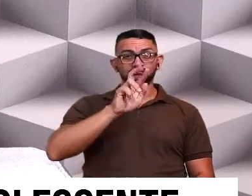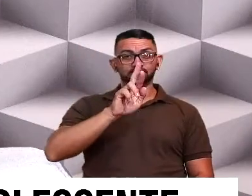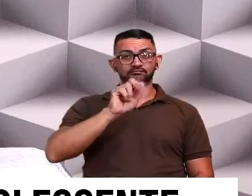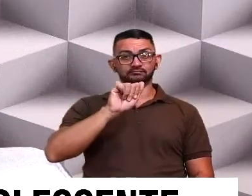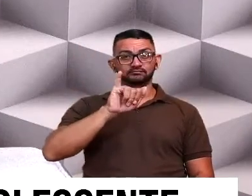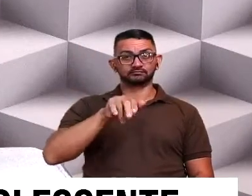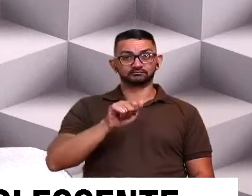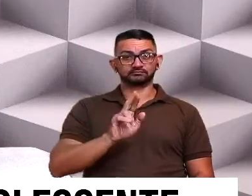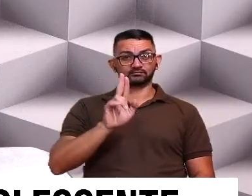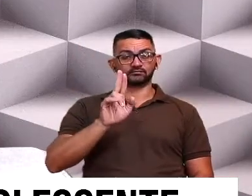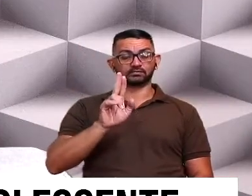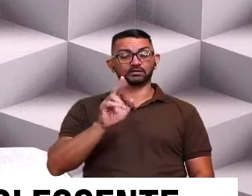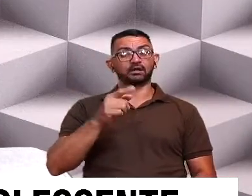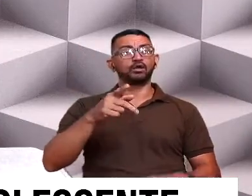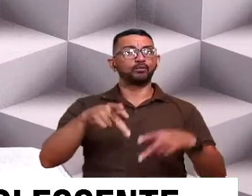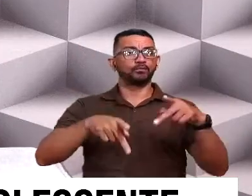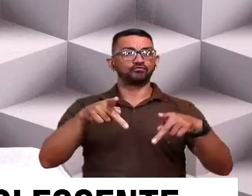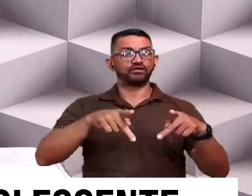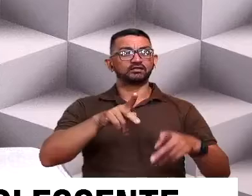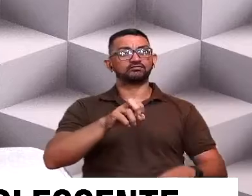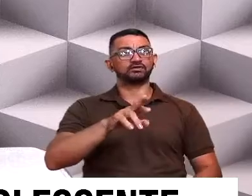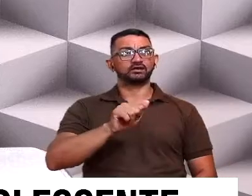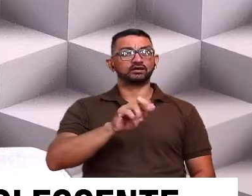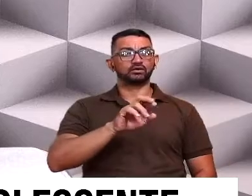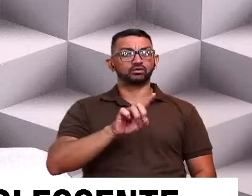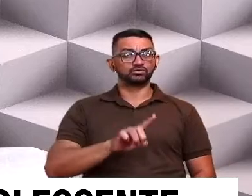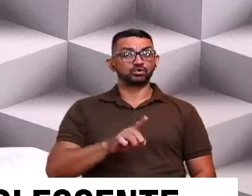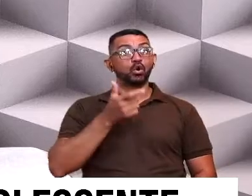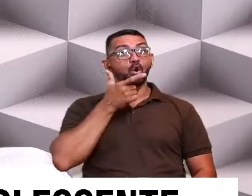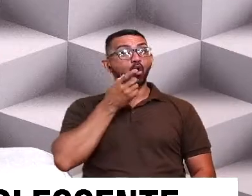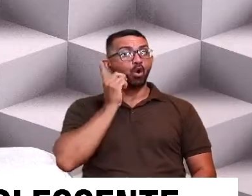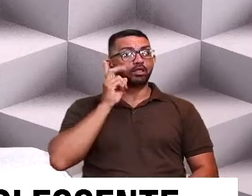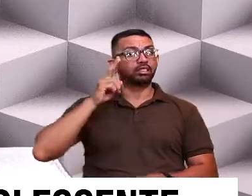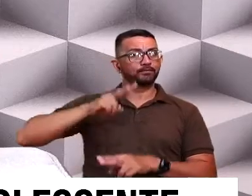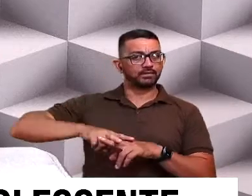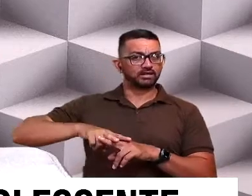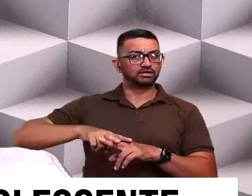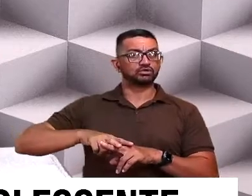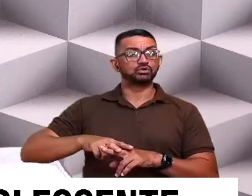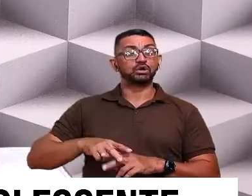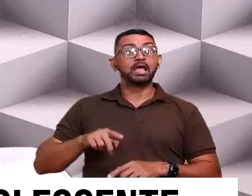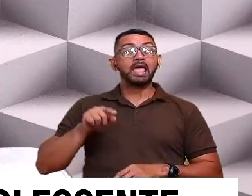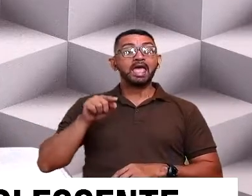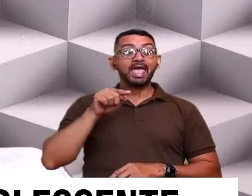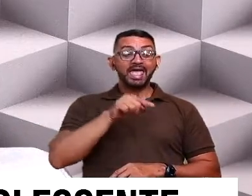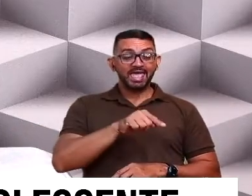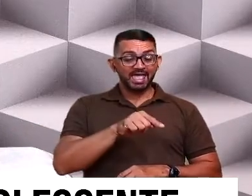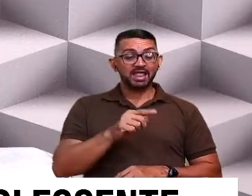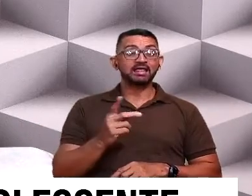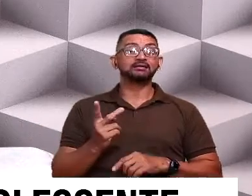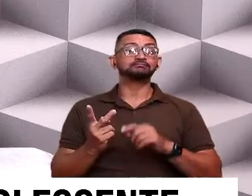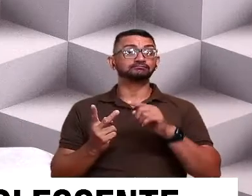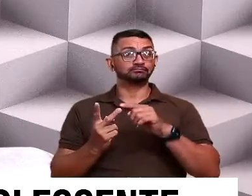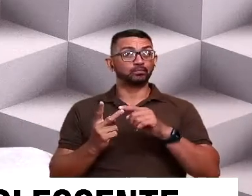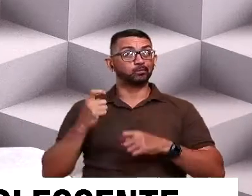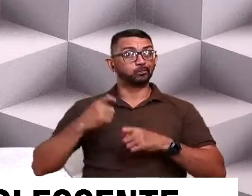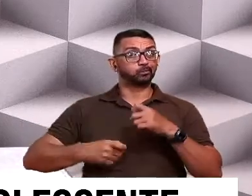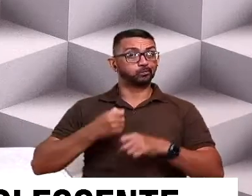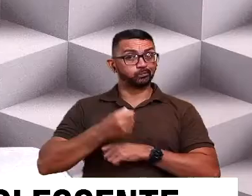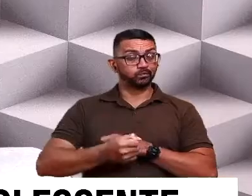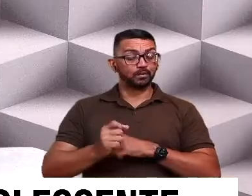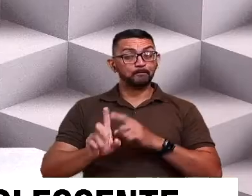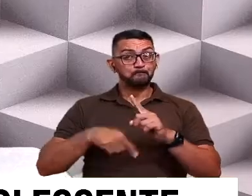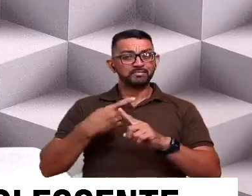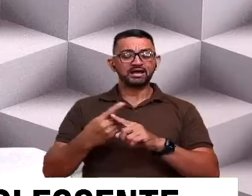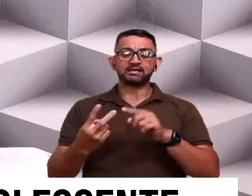Grajaú né no povoado Vera Cruz e um homem Ele foi preso ontem ele acusado de estuprar uma adolescente de 13